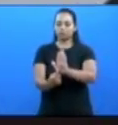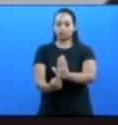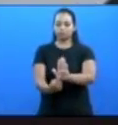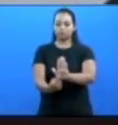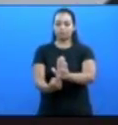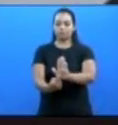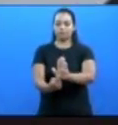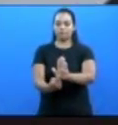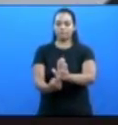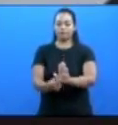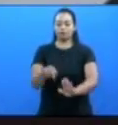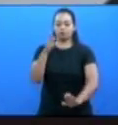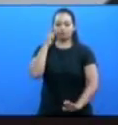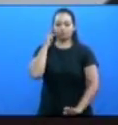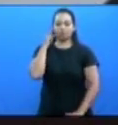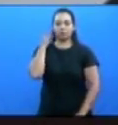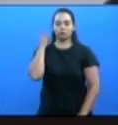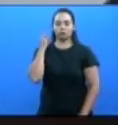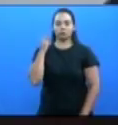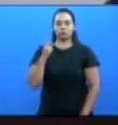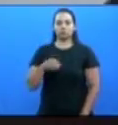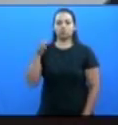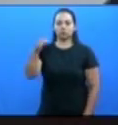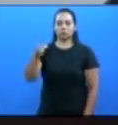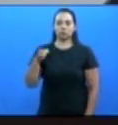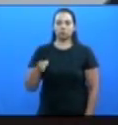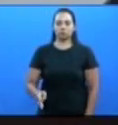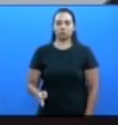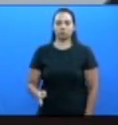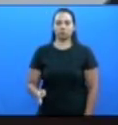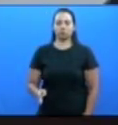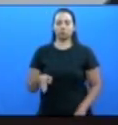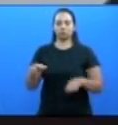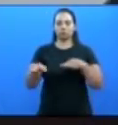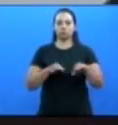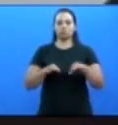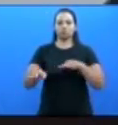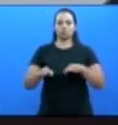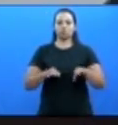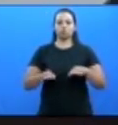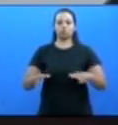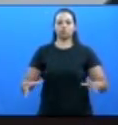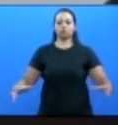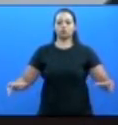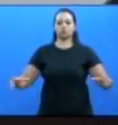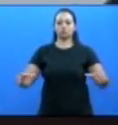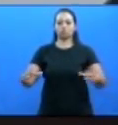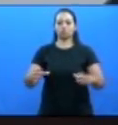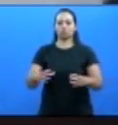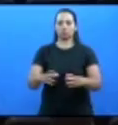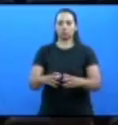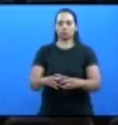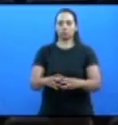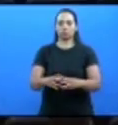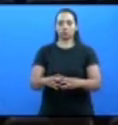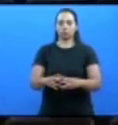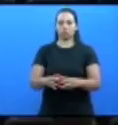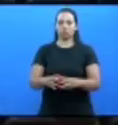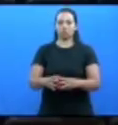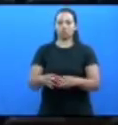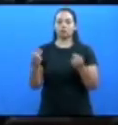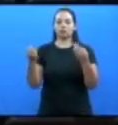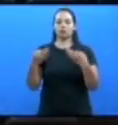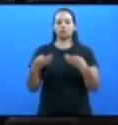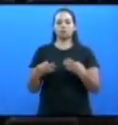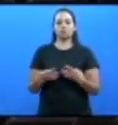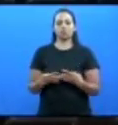Os vereadores e vereadoras que forem favoráveis ao projeto em globo com as emendas... Só para agora, para me esclarecer. Eu